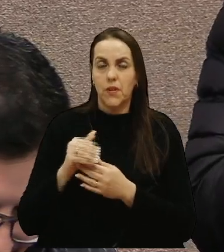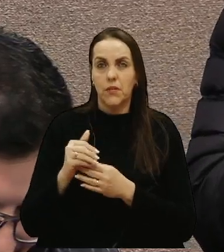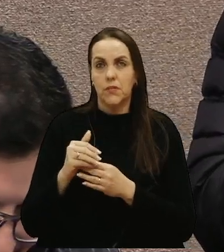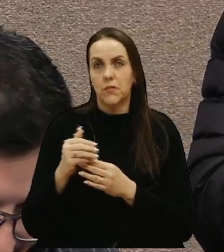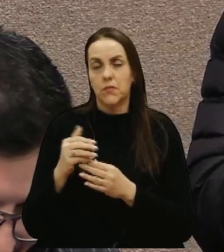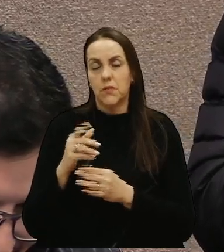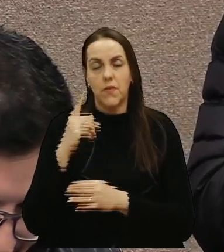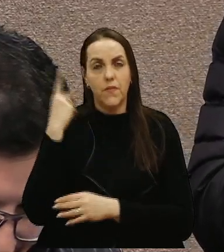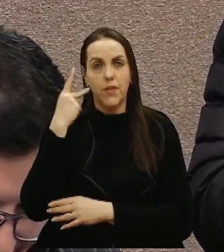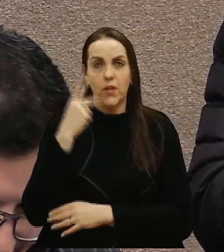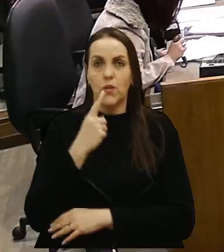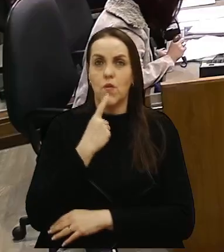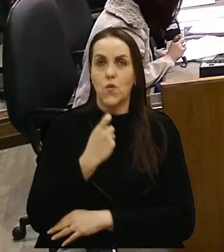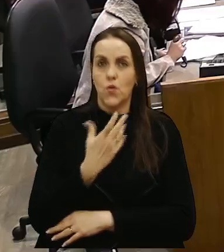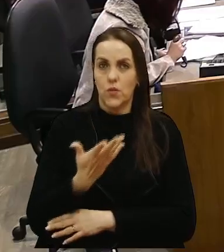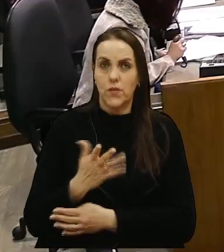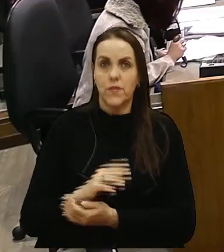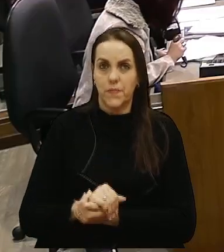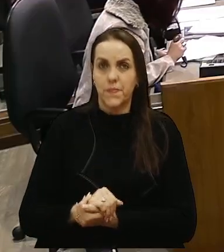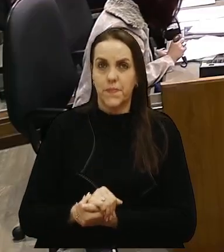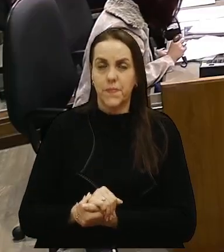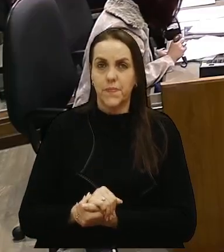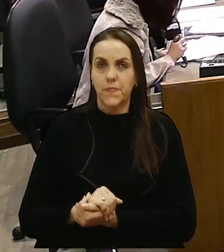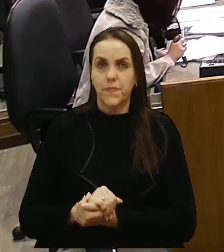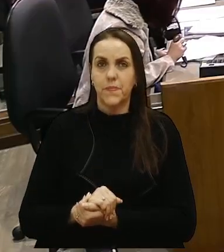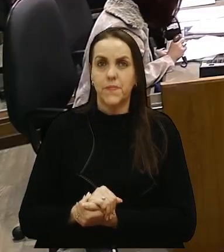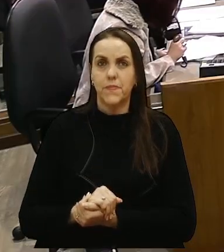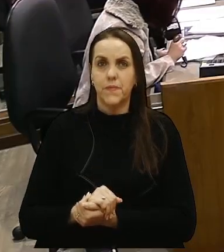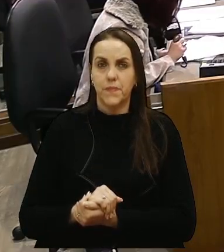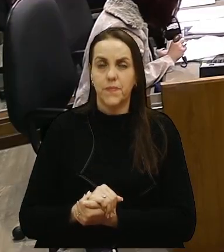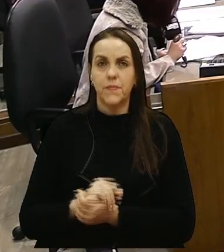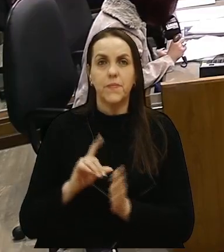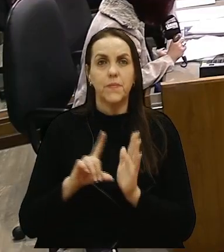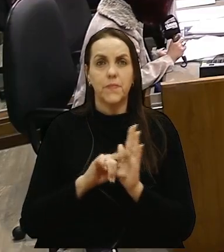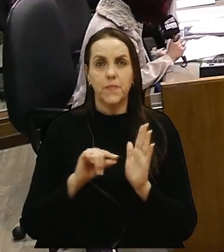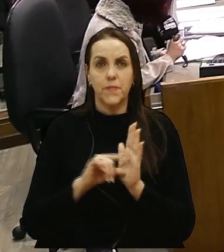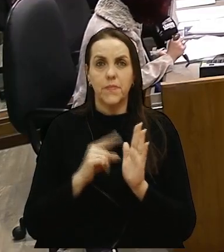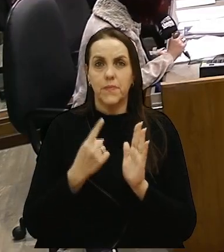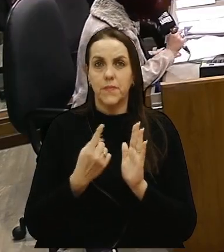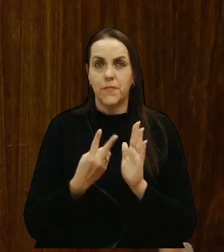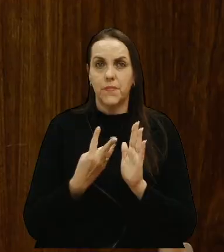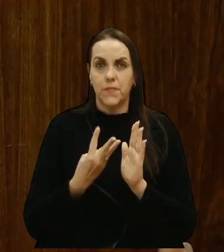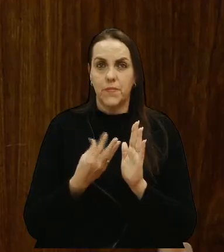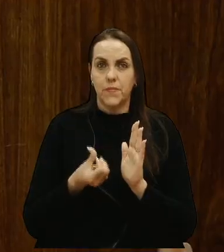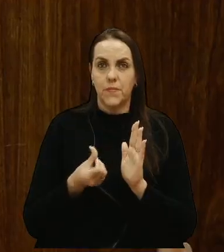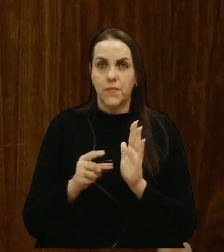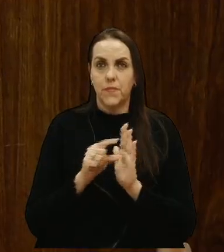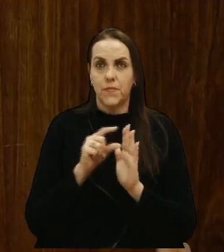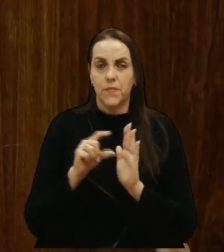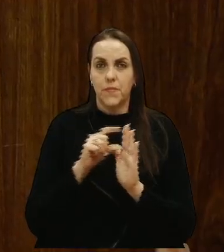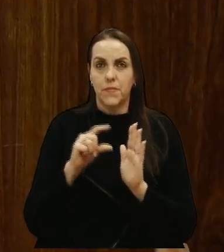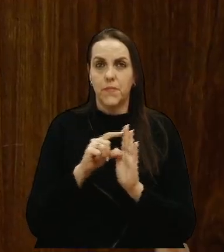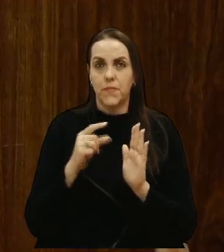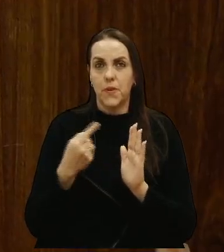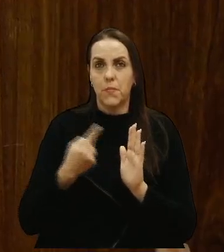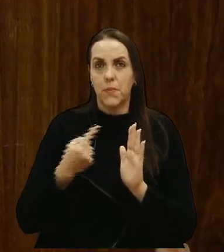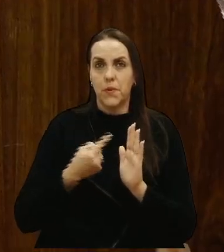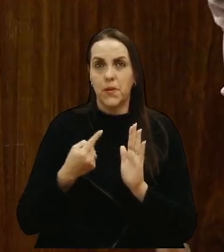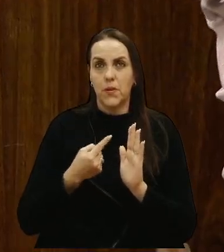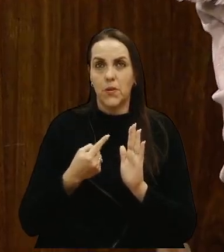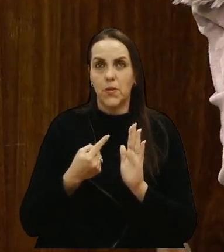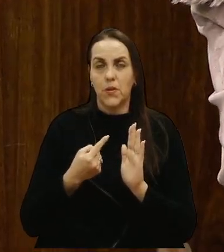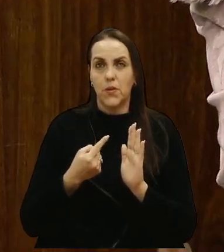Eu não entendi. Não, só um minutinho, vereador Ramon. Artigo 136, parágrafo 1º. Eu peço que